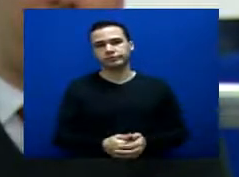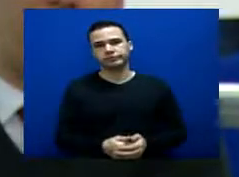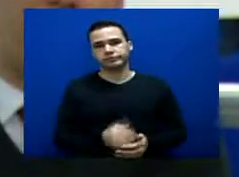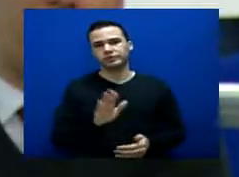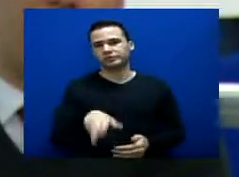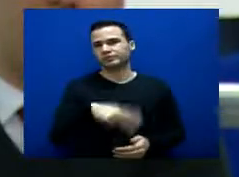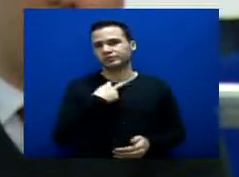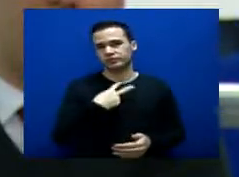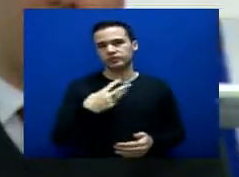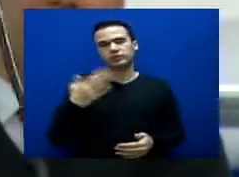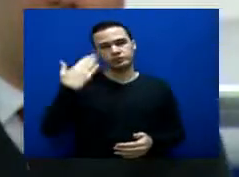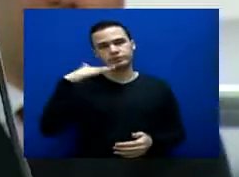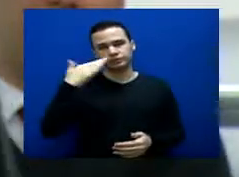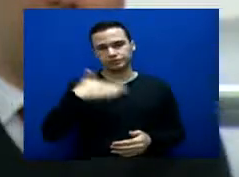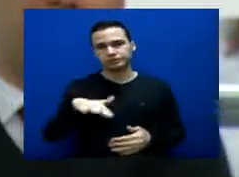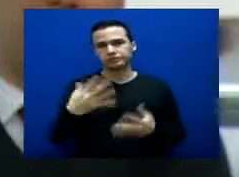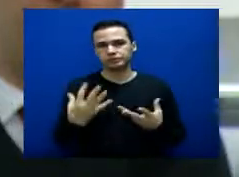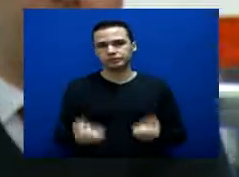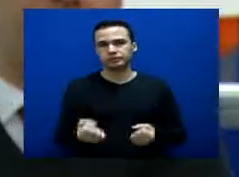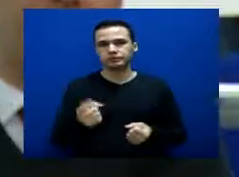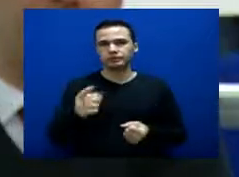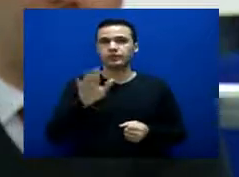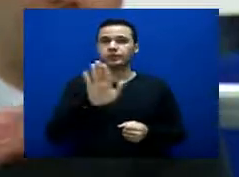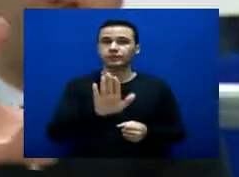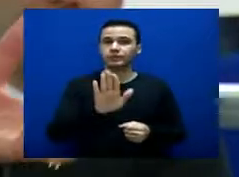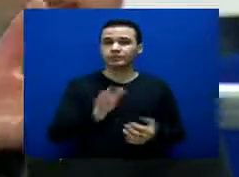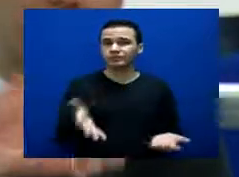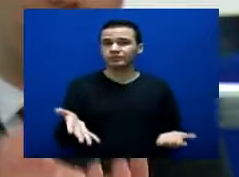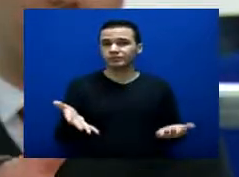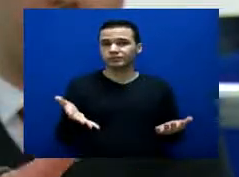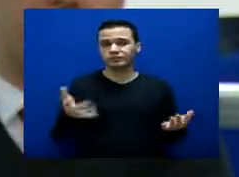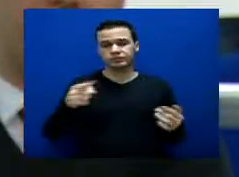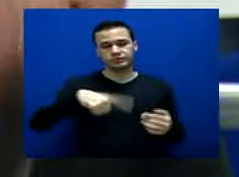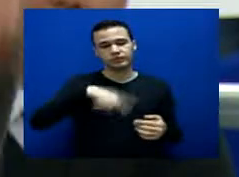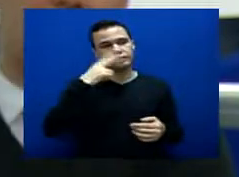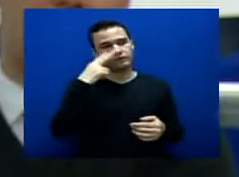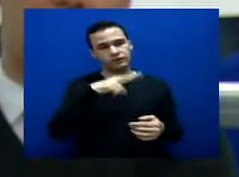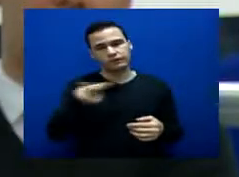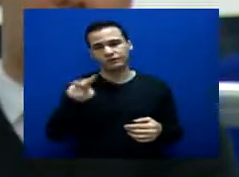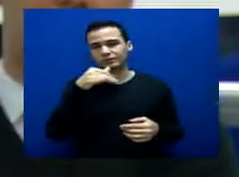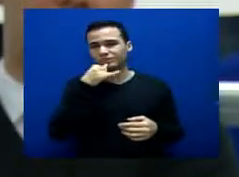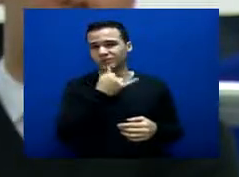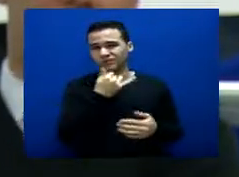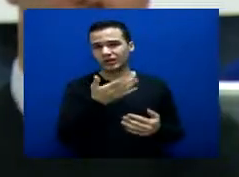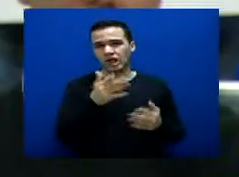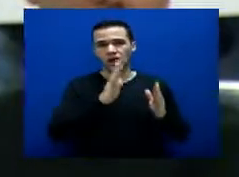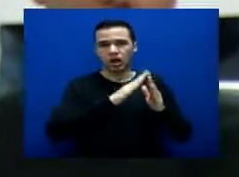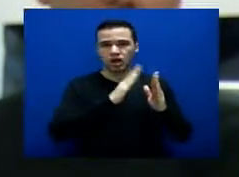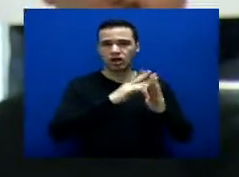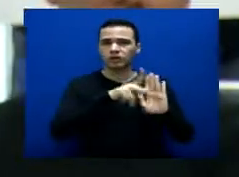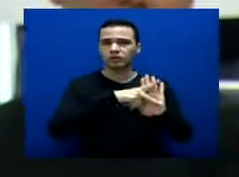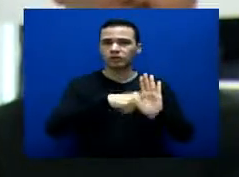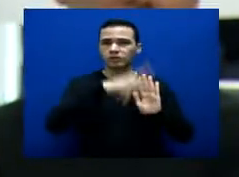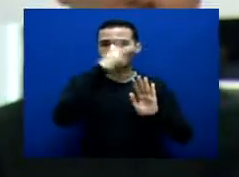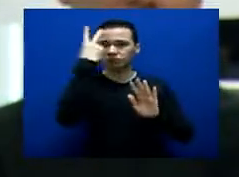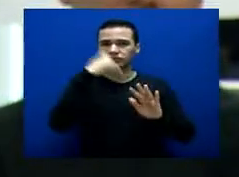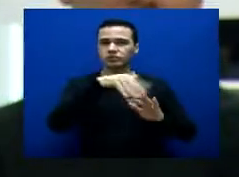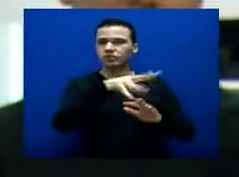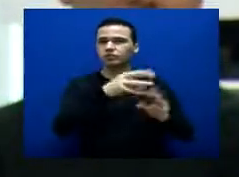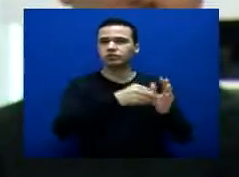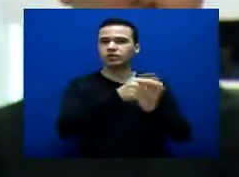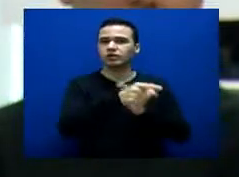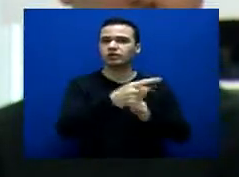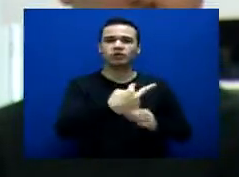Mas não pode. Então é entendível e compreensível. Infelizmente é triste ver um fato, uma casa que é do povo, não poder